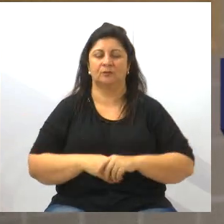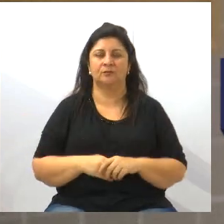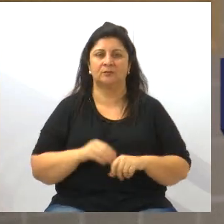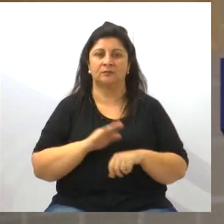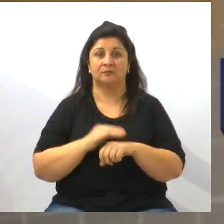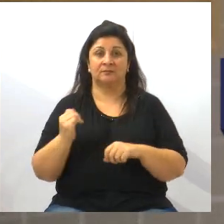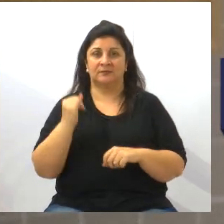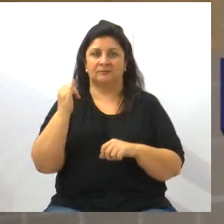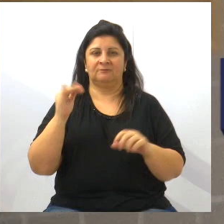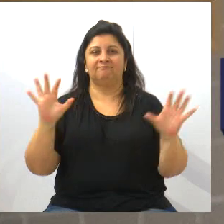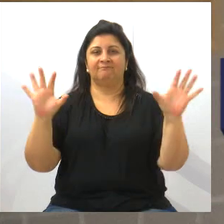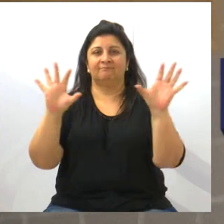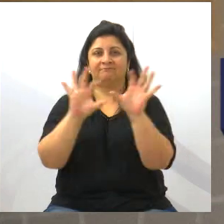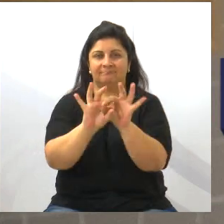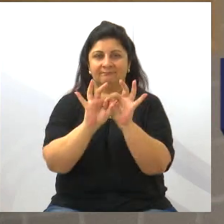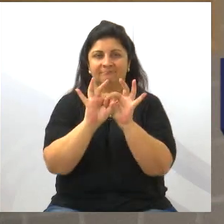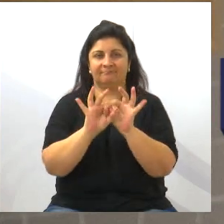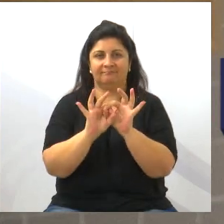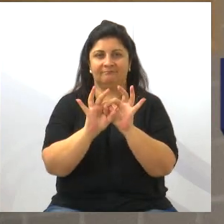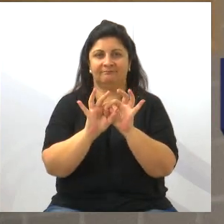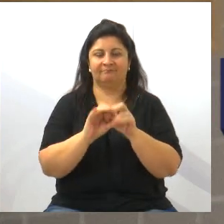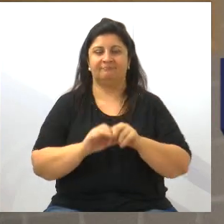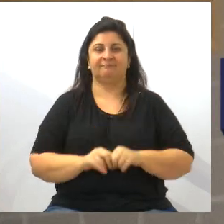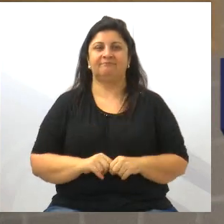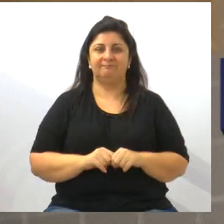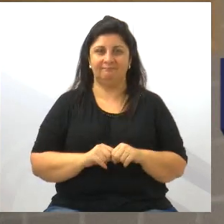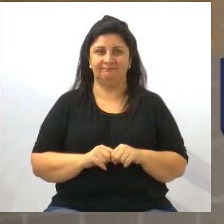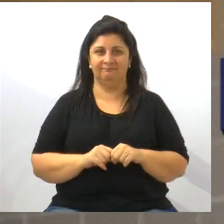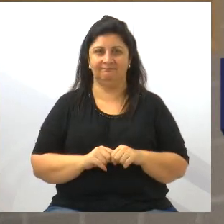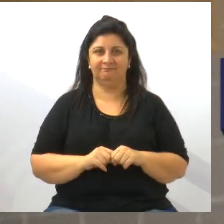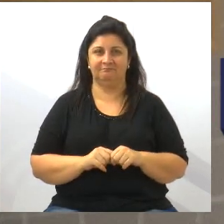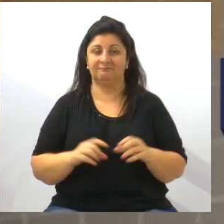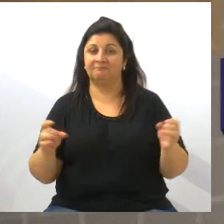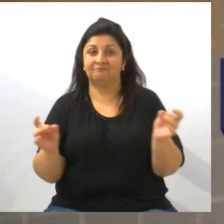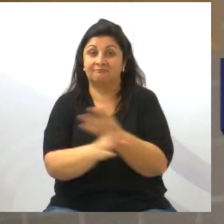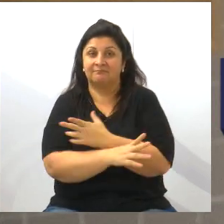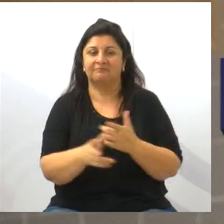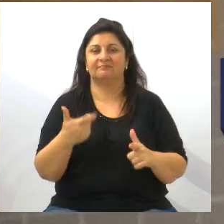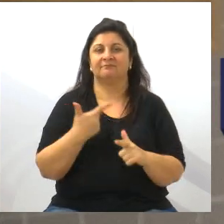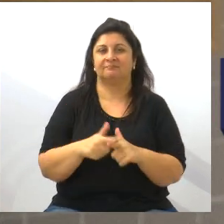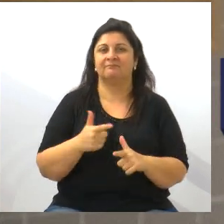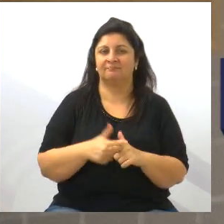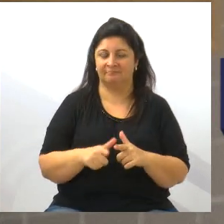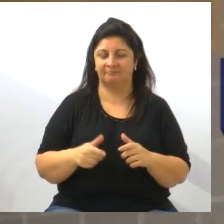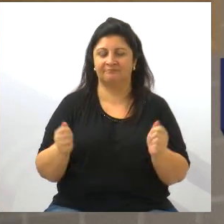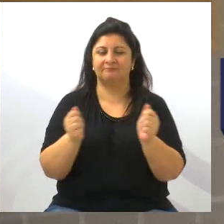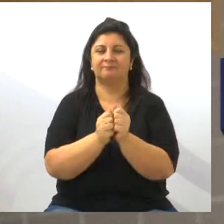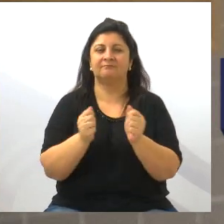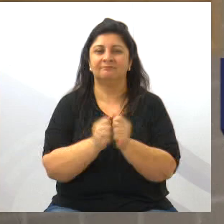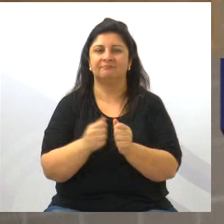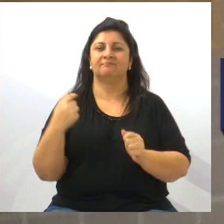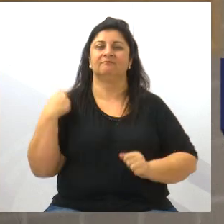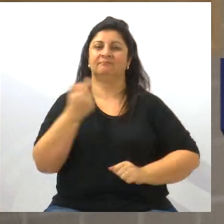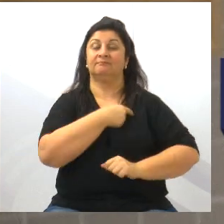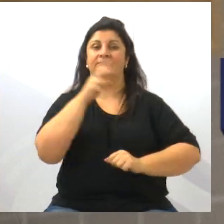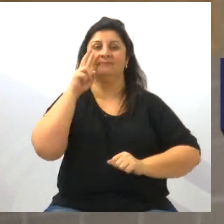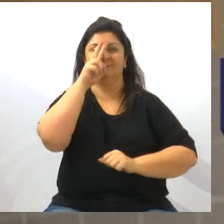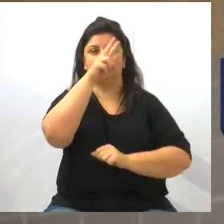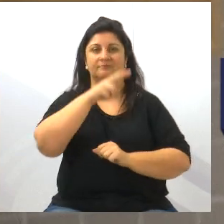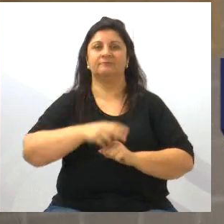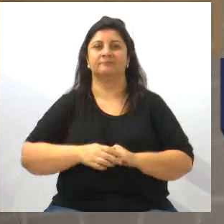fundamentalmente se unir para resolver os problemas juntos ficar forte